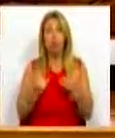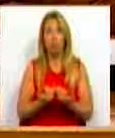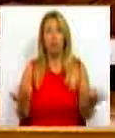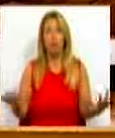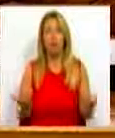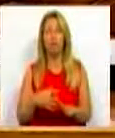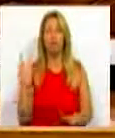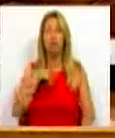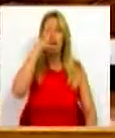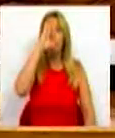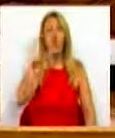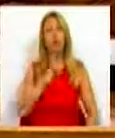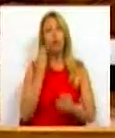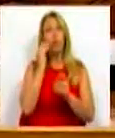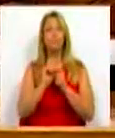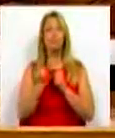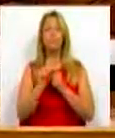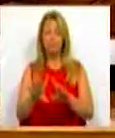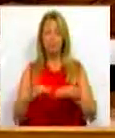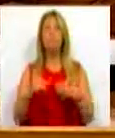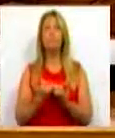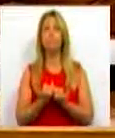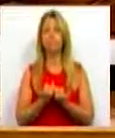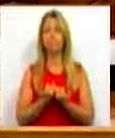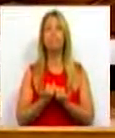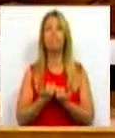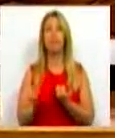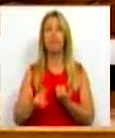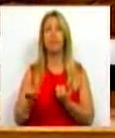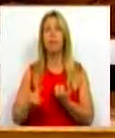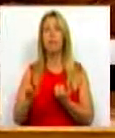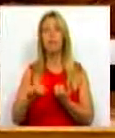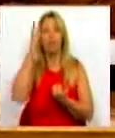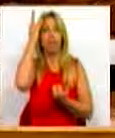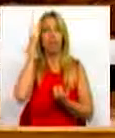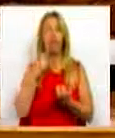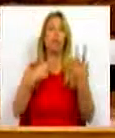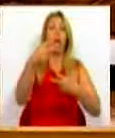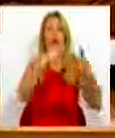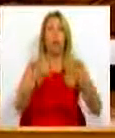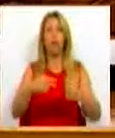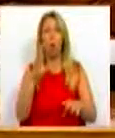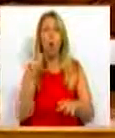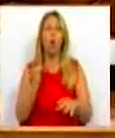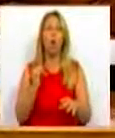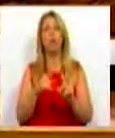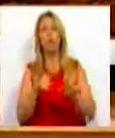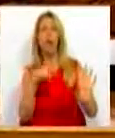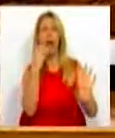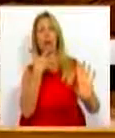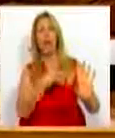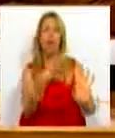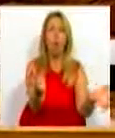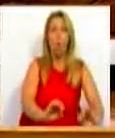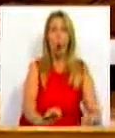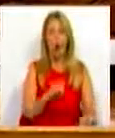sabemos como as prestações sociais são muitas vezes alvos fáceis de crítica e de tentativas de descredibilização. Sabemos